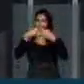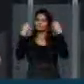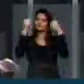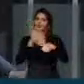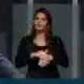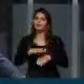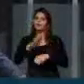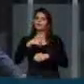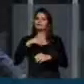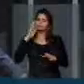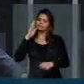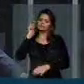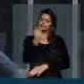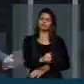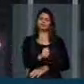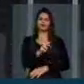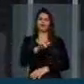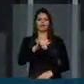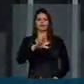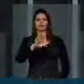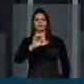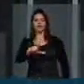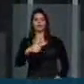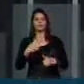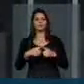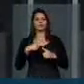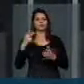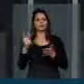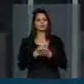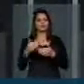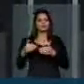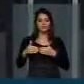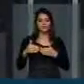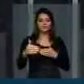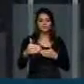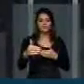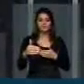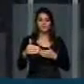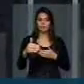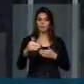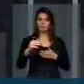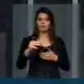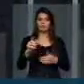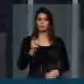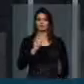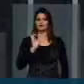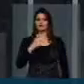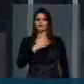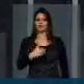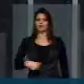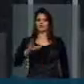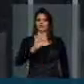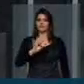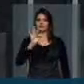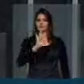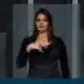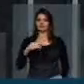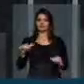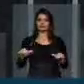mais radicalidade. O que ocorreu a partir daí é que não só o governo federal